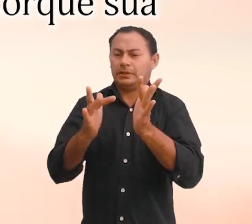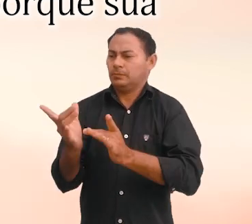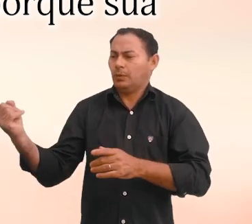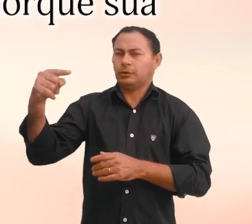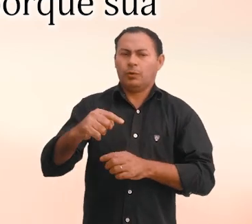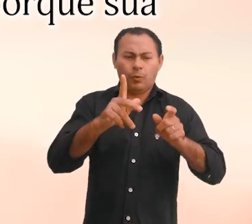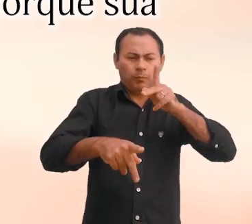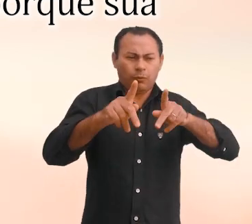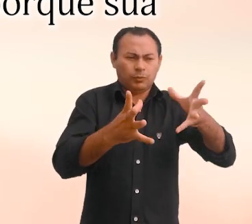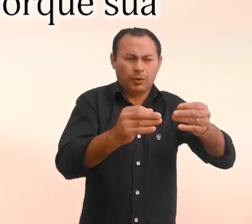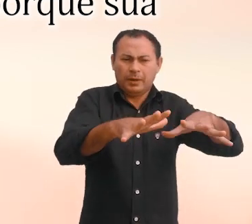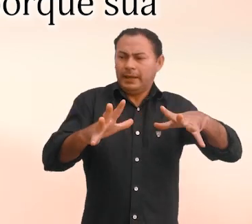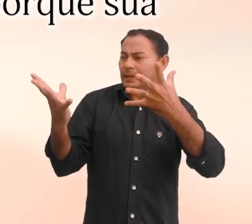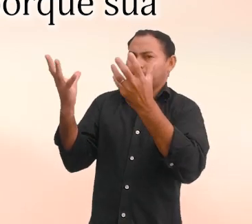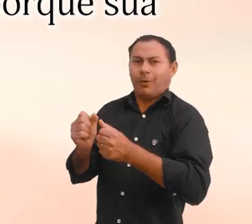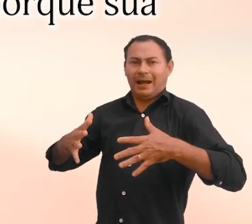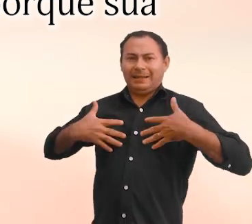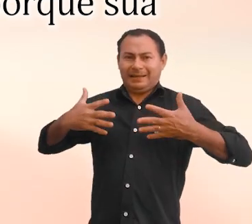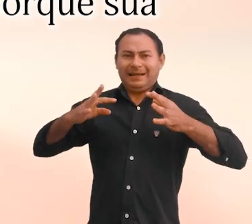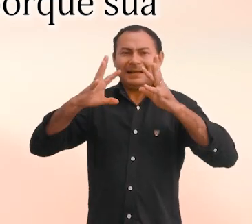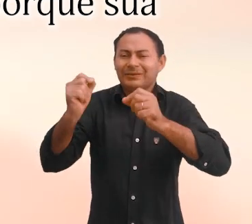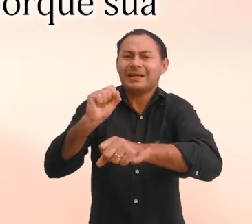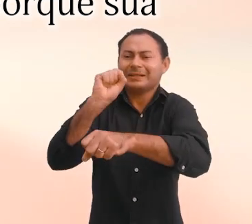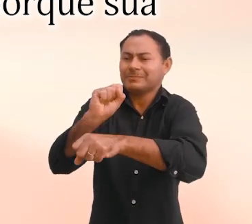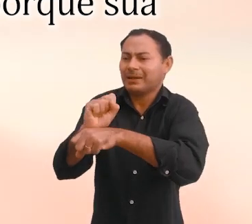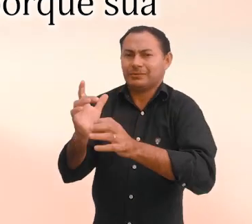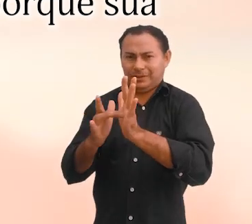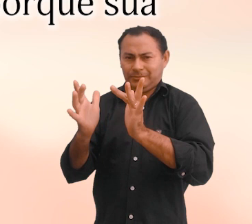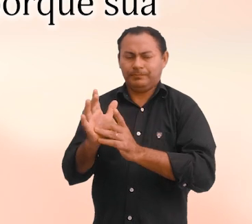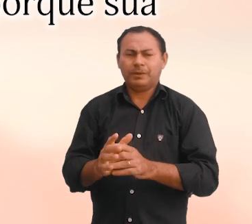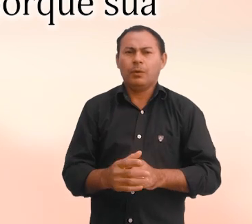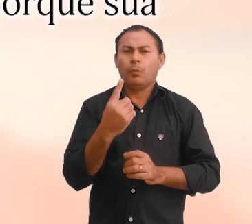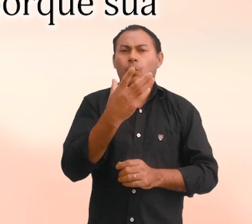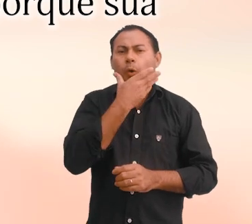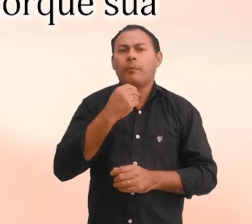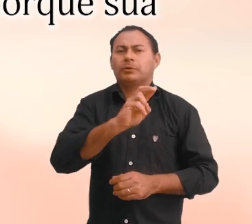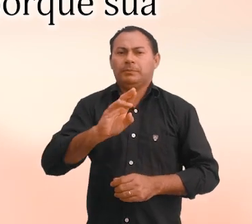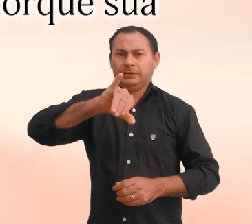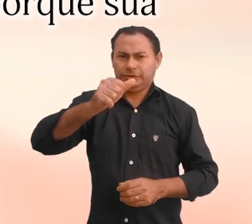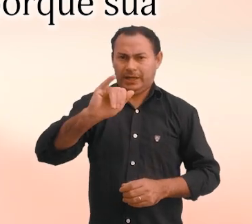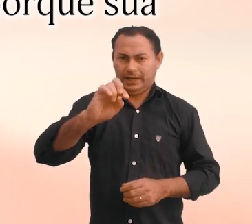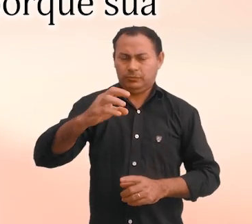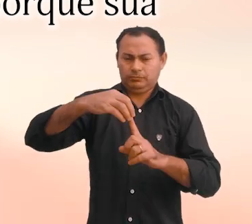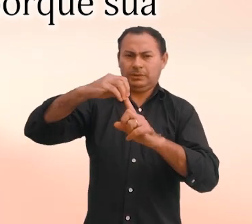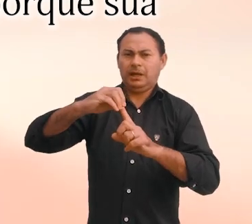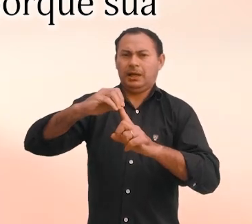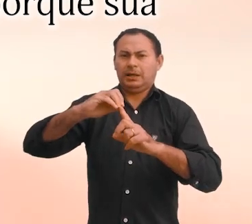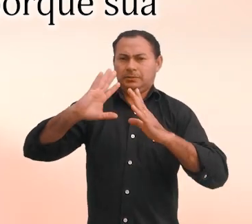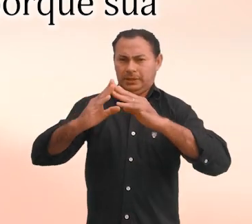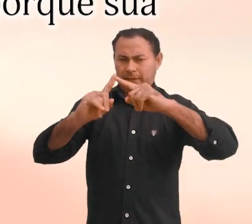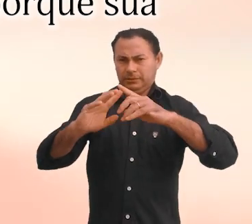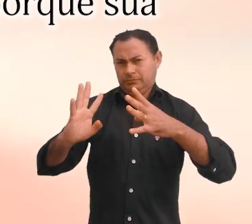Quando Jesus voltou, uma multidão o recebeu com alegria, pois todos o esperavam. Então, um homem chamado Jairo, dirigente